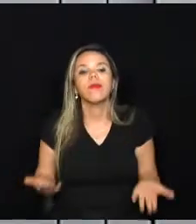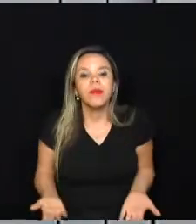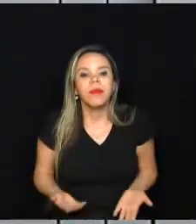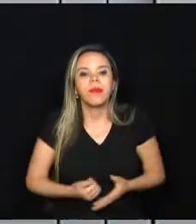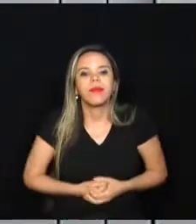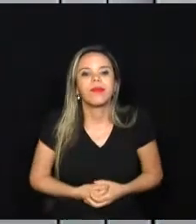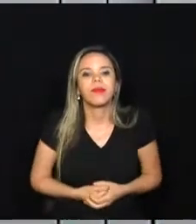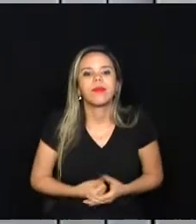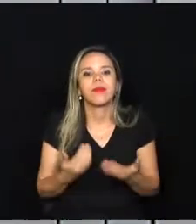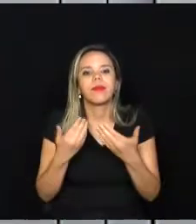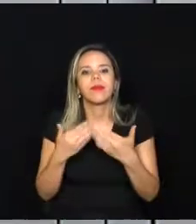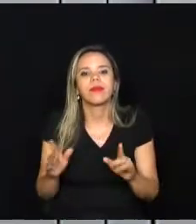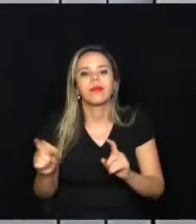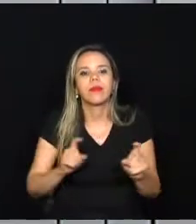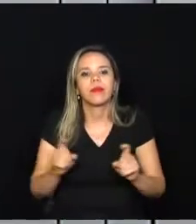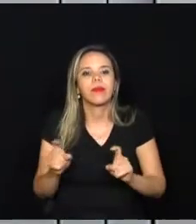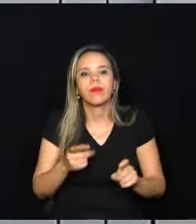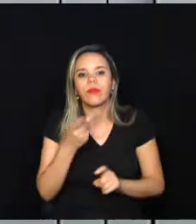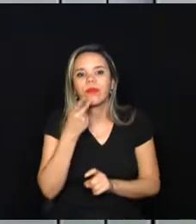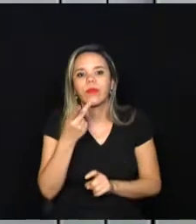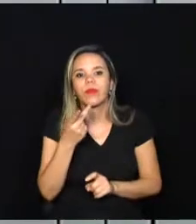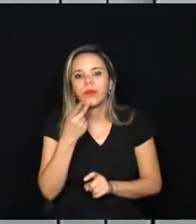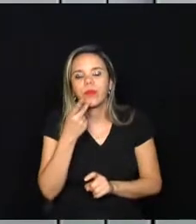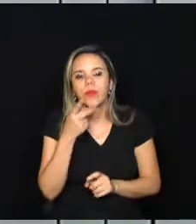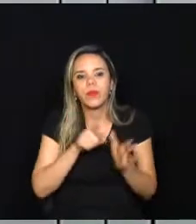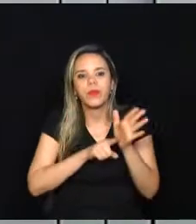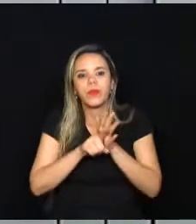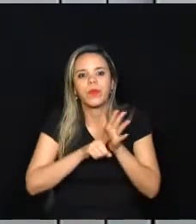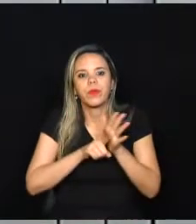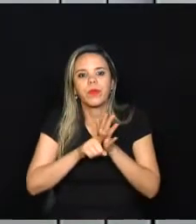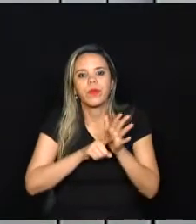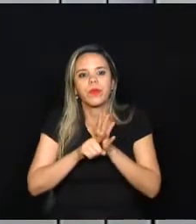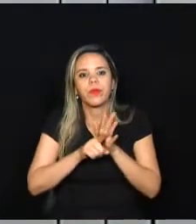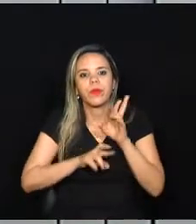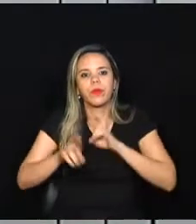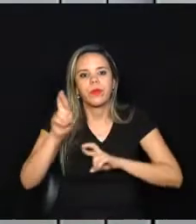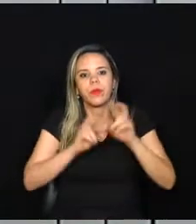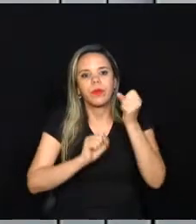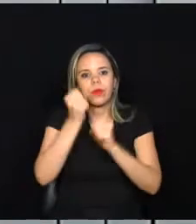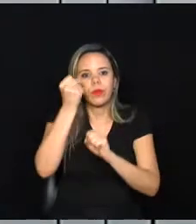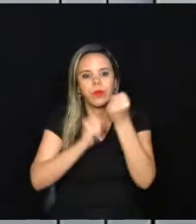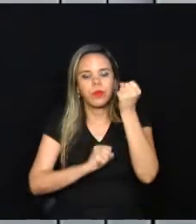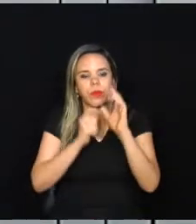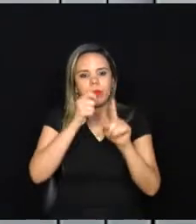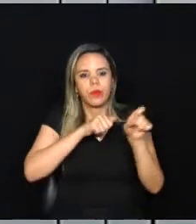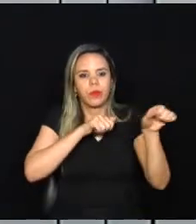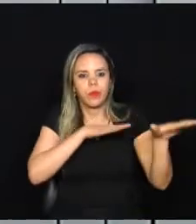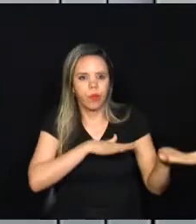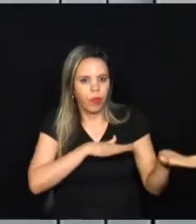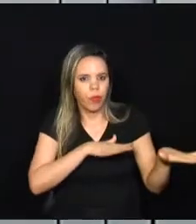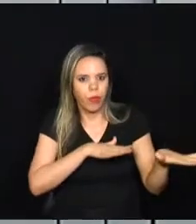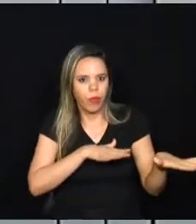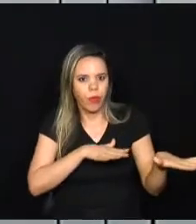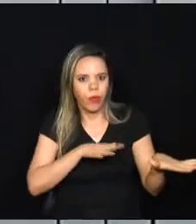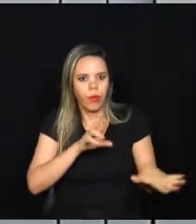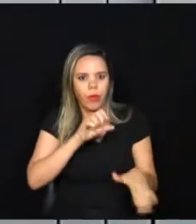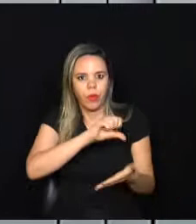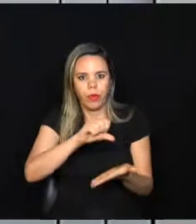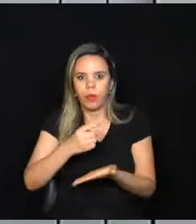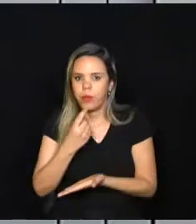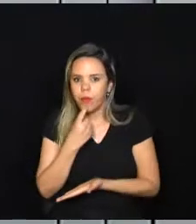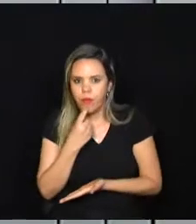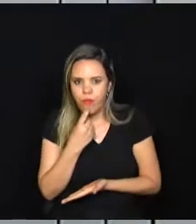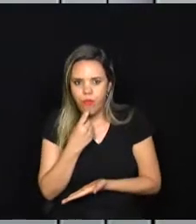e a gente abre esta edição falando sobre a pesquisa de sondagem industrial do mês de setembro na região de